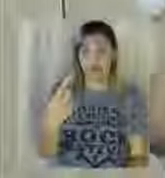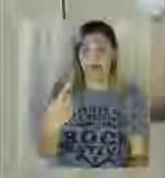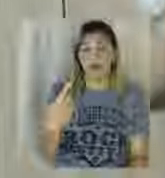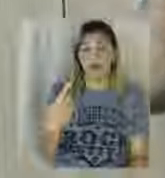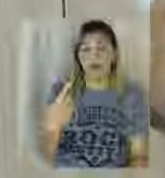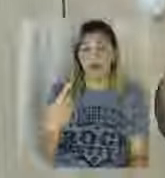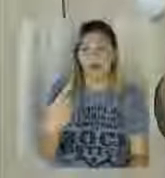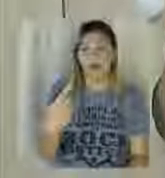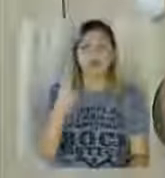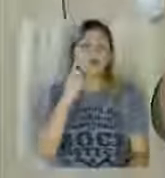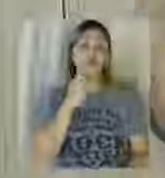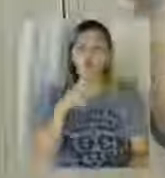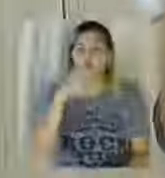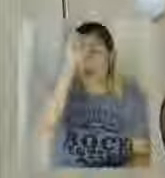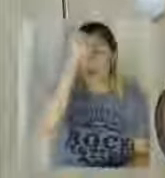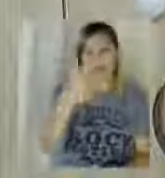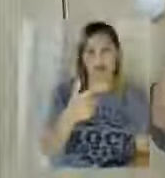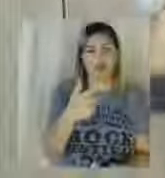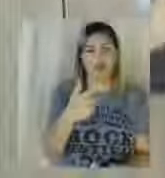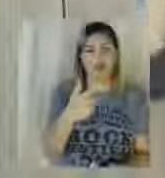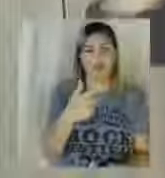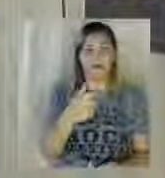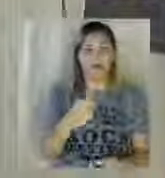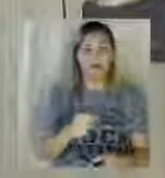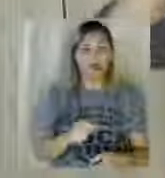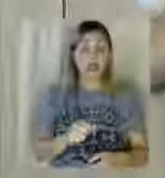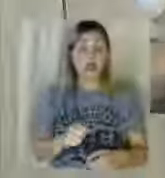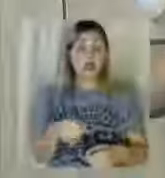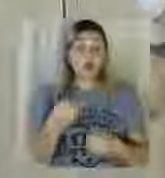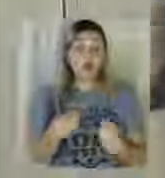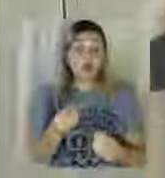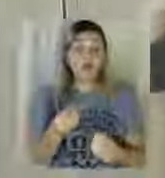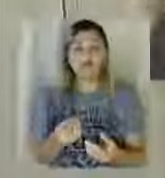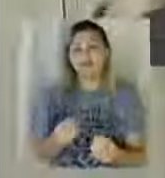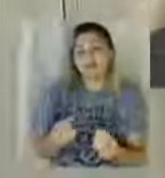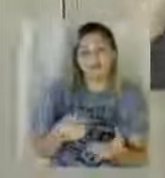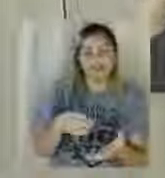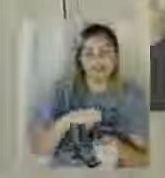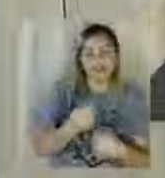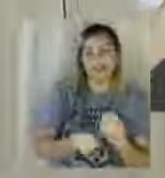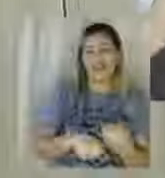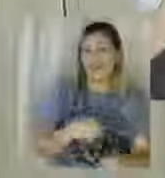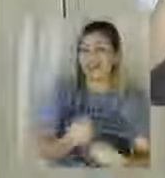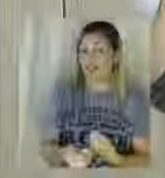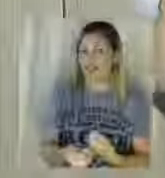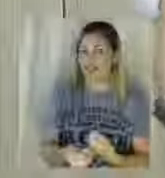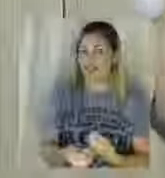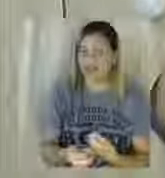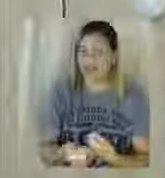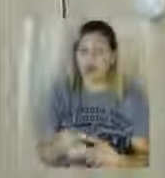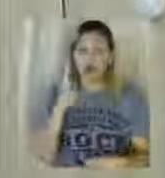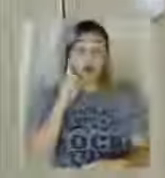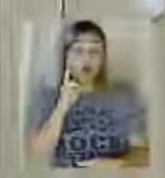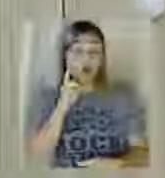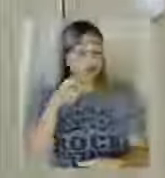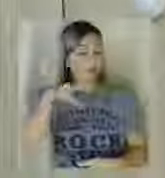o surdo aprende através dos sinais. O ouvinte sabe português